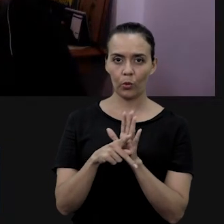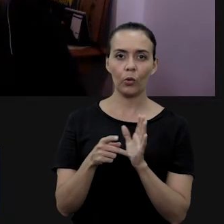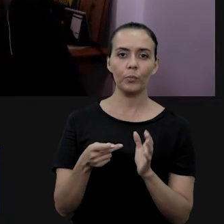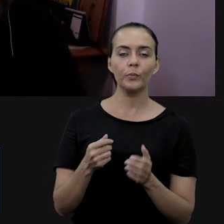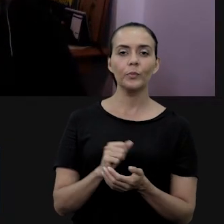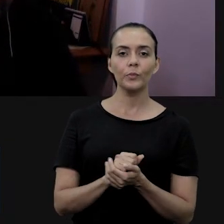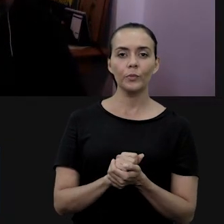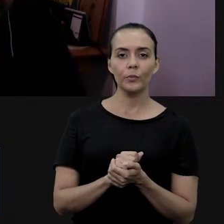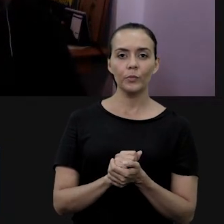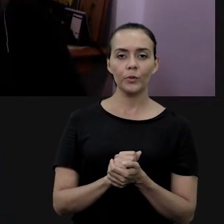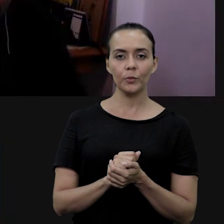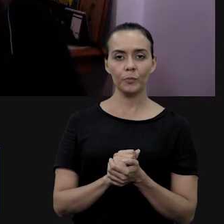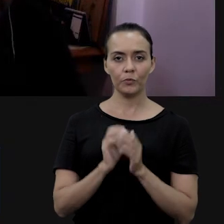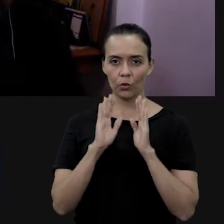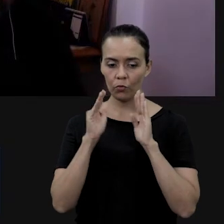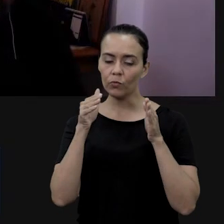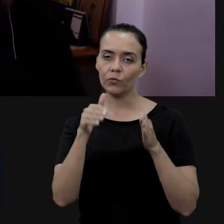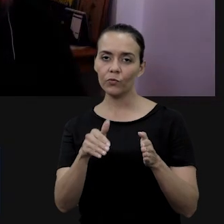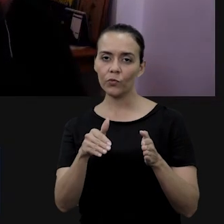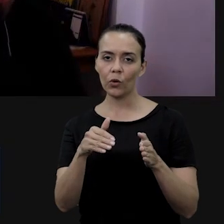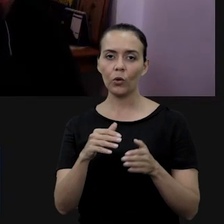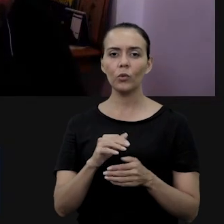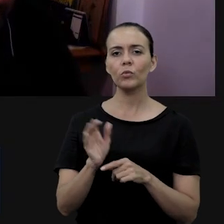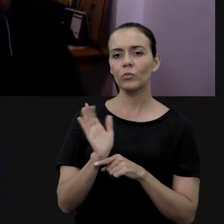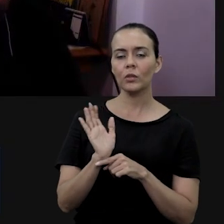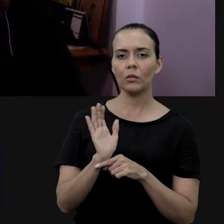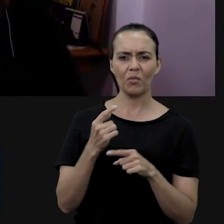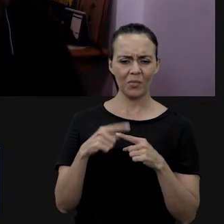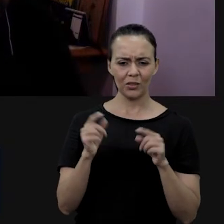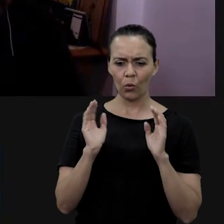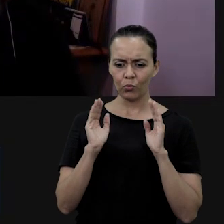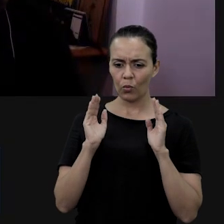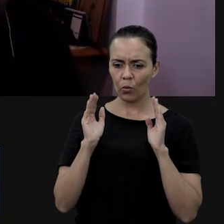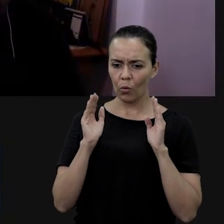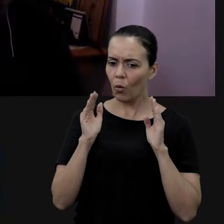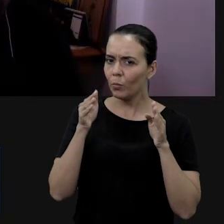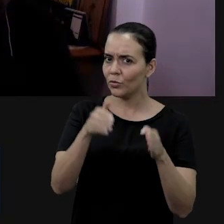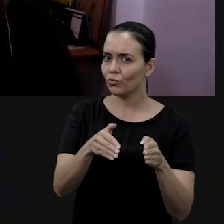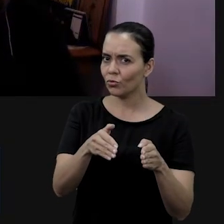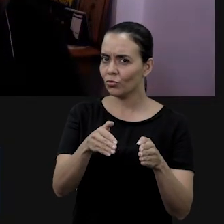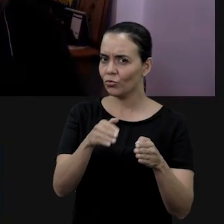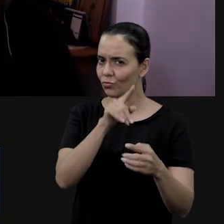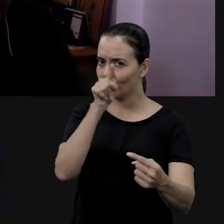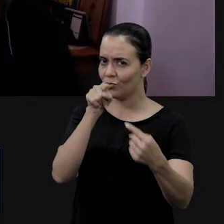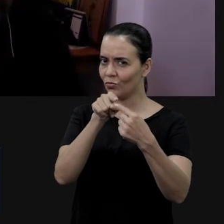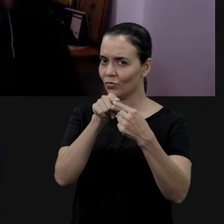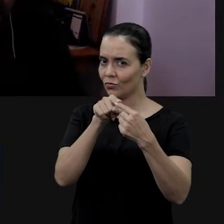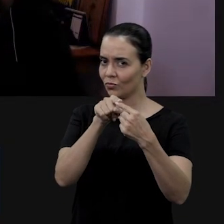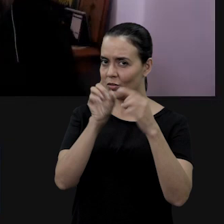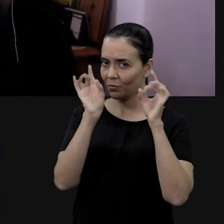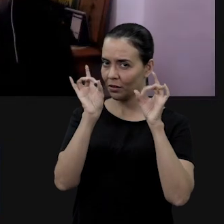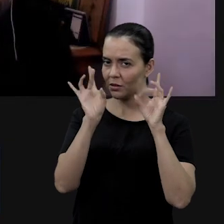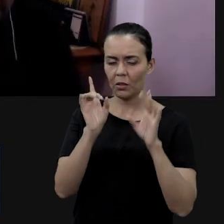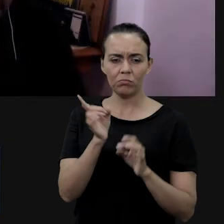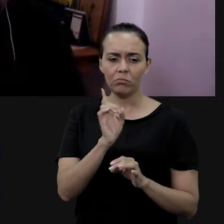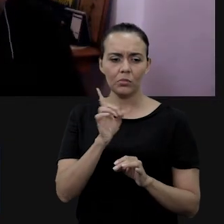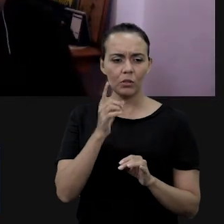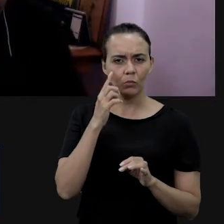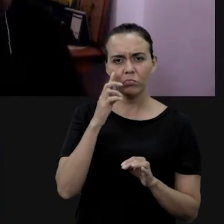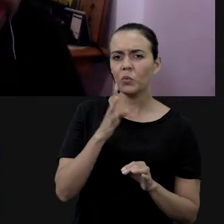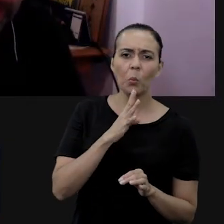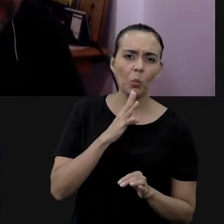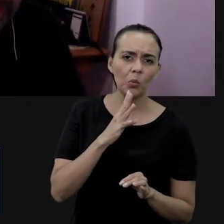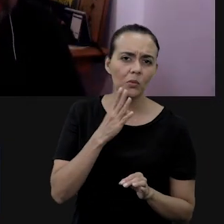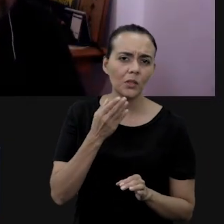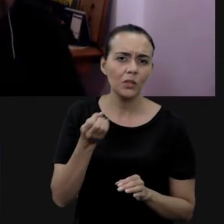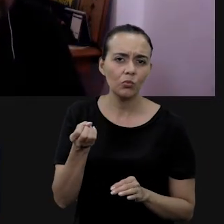técnico, tecnólogo, vamos dizer, em direção. Mas eu não tinha nenhum objetivo específico. Quando eu entrei ali, eu comecei a mexer com